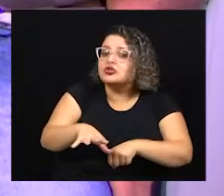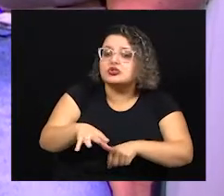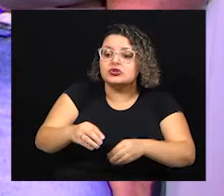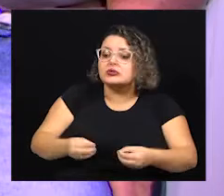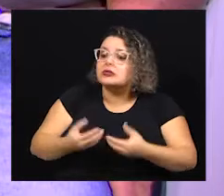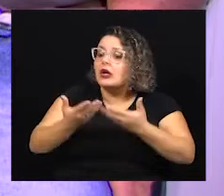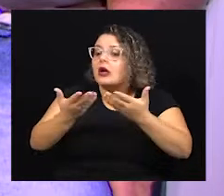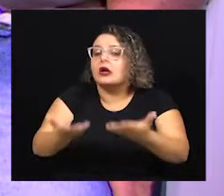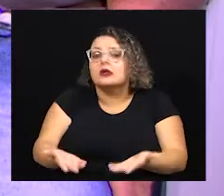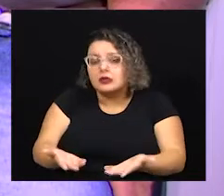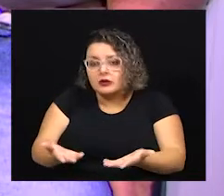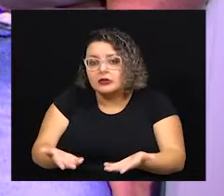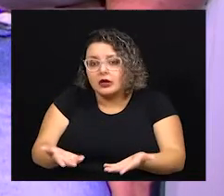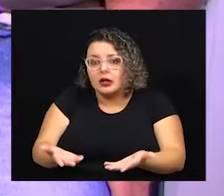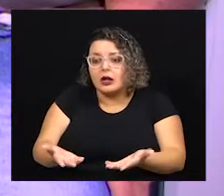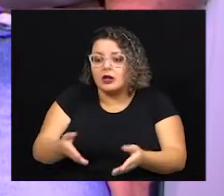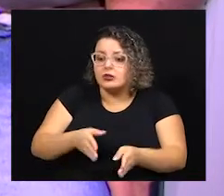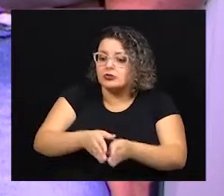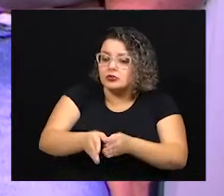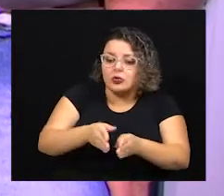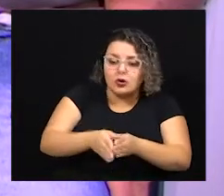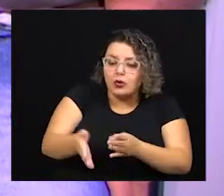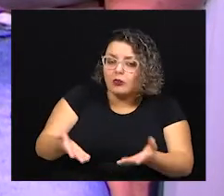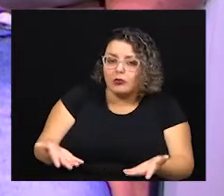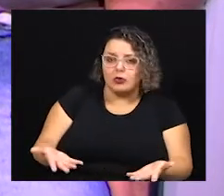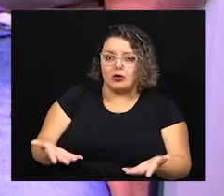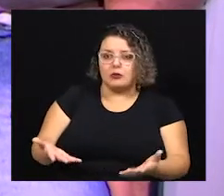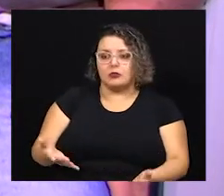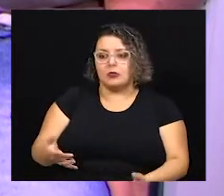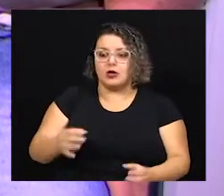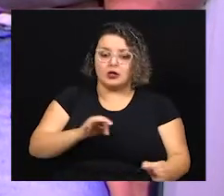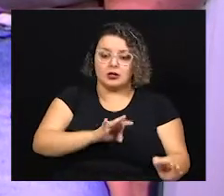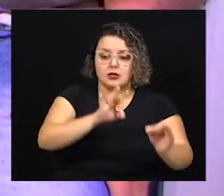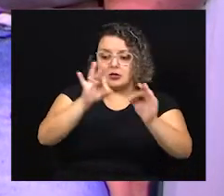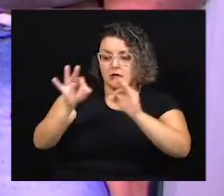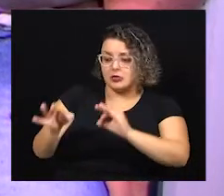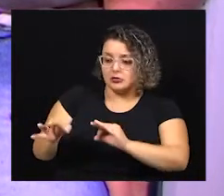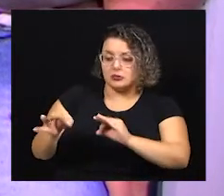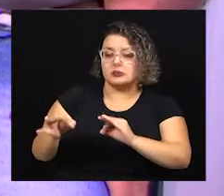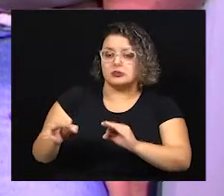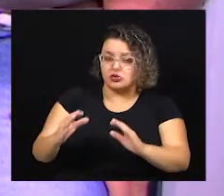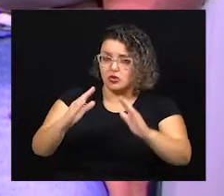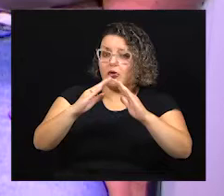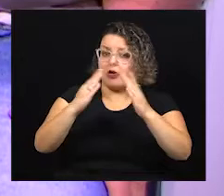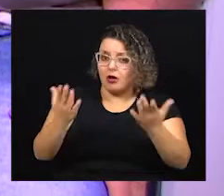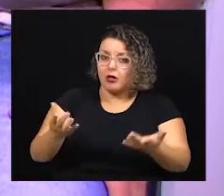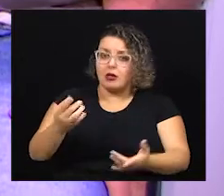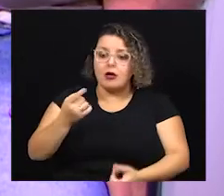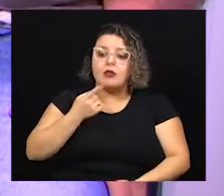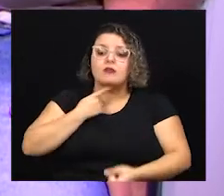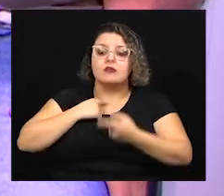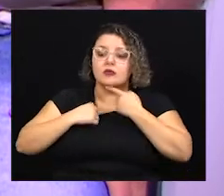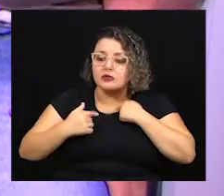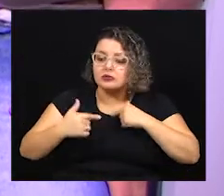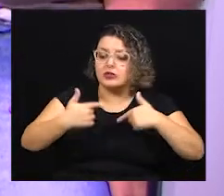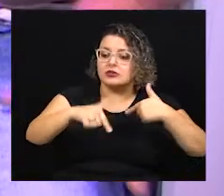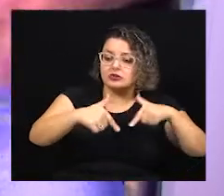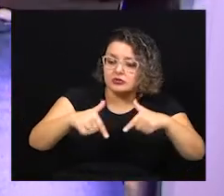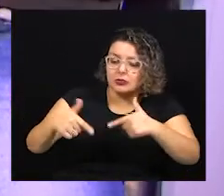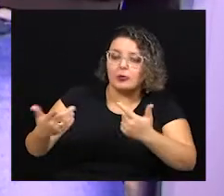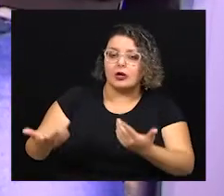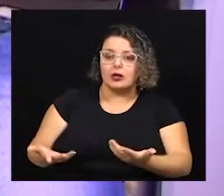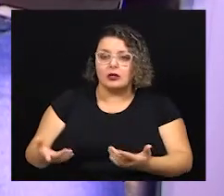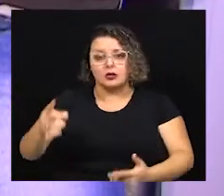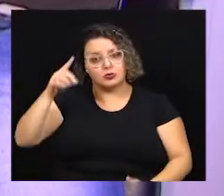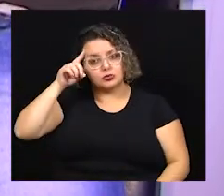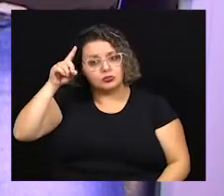ou quais as dicas, né? As orientações para quem está assistindo ao quadro em casa e tem vontade de trabalhar, não é?